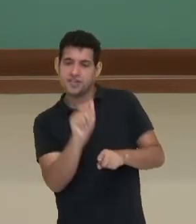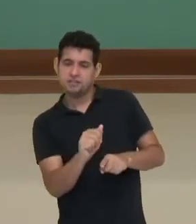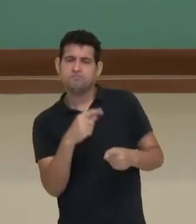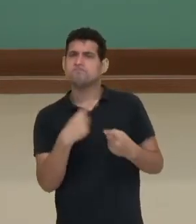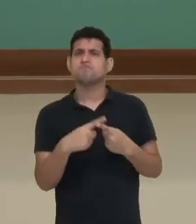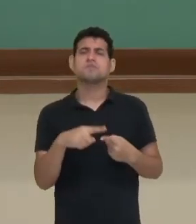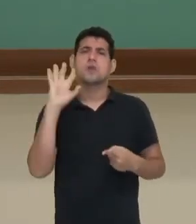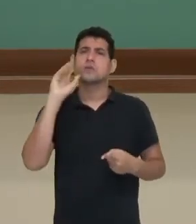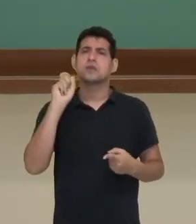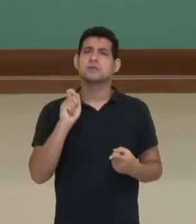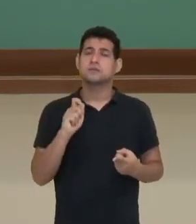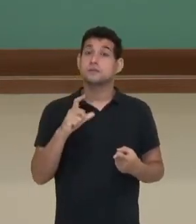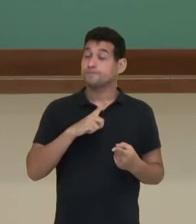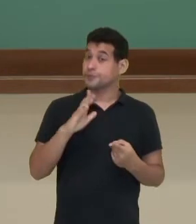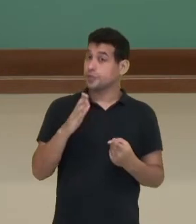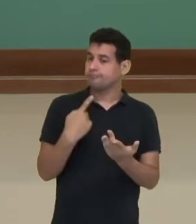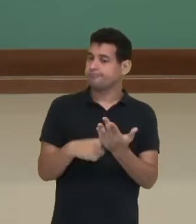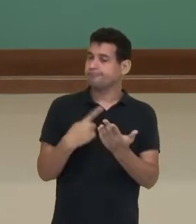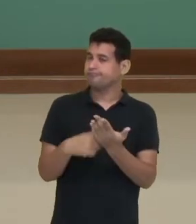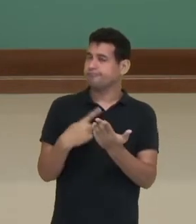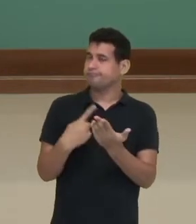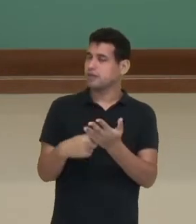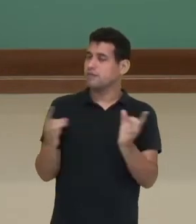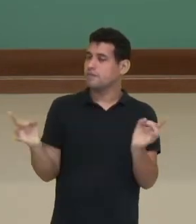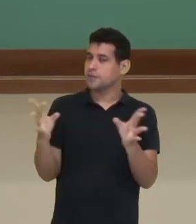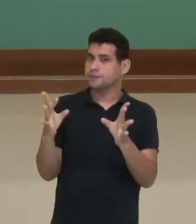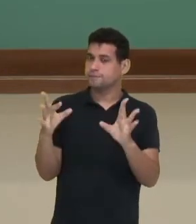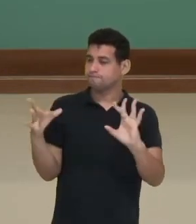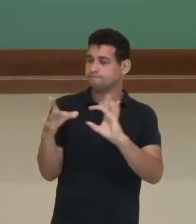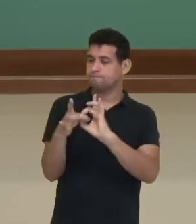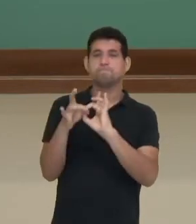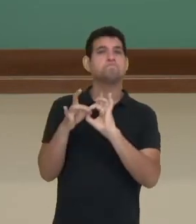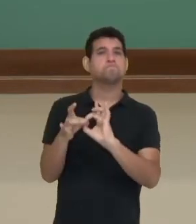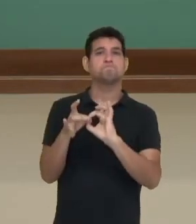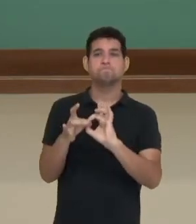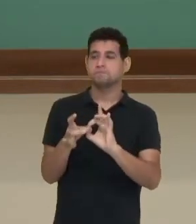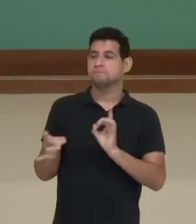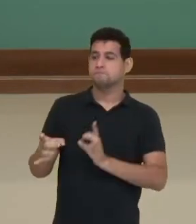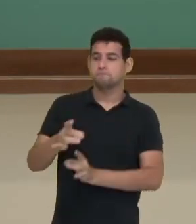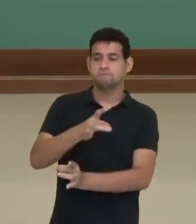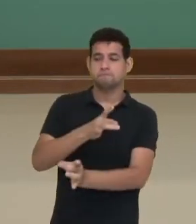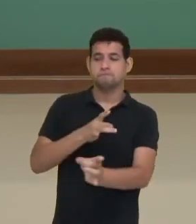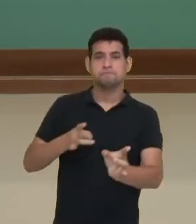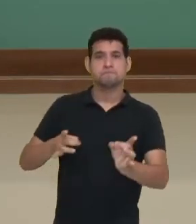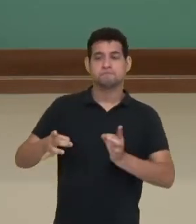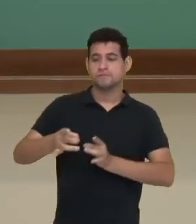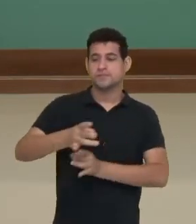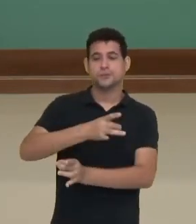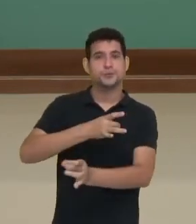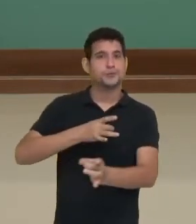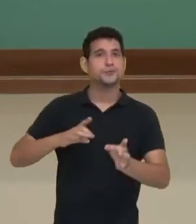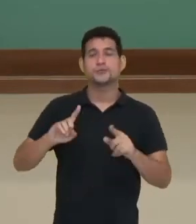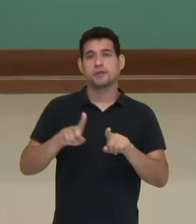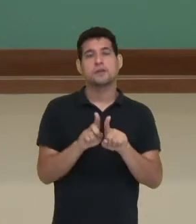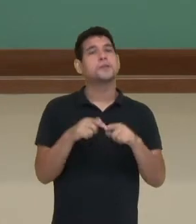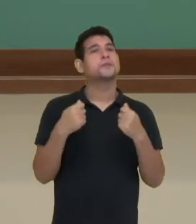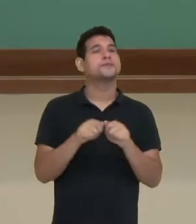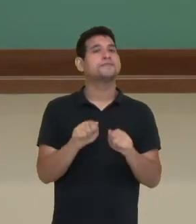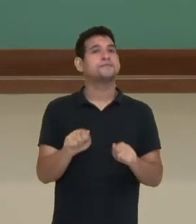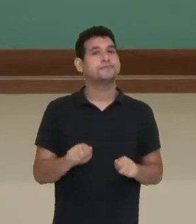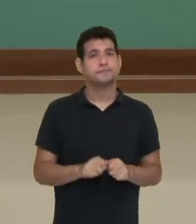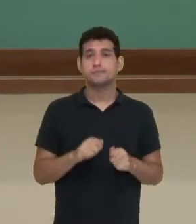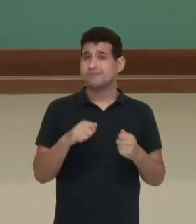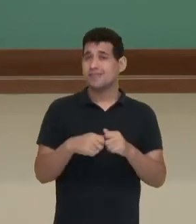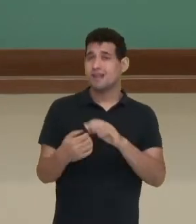porque aí ele fechava esse comércio, né? Uma vez que para a produção do açúcar era necessária mão de